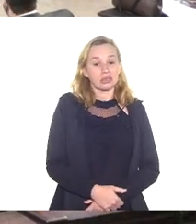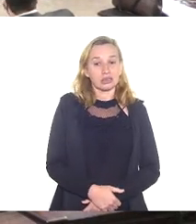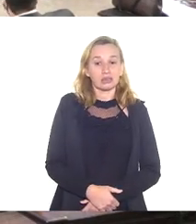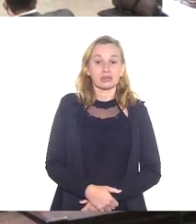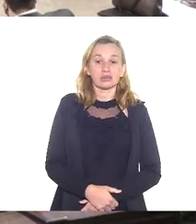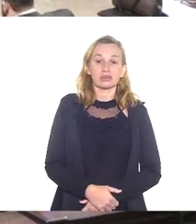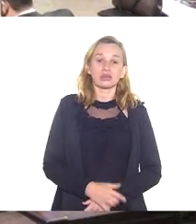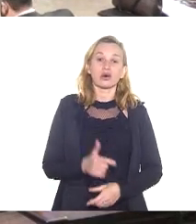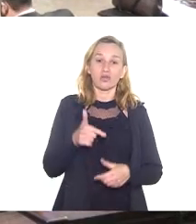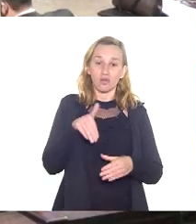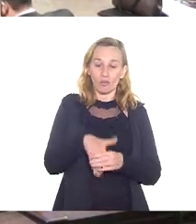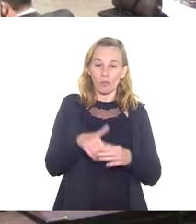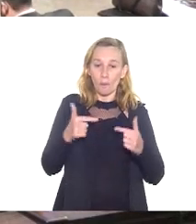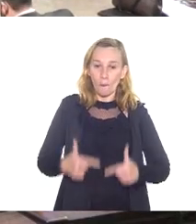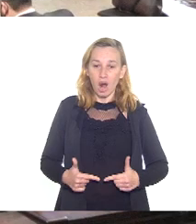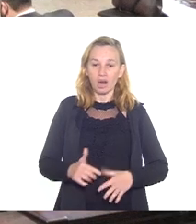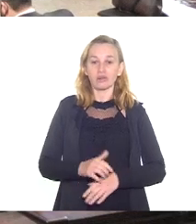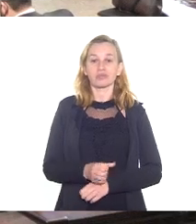Abstenção, presidente. Ok.